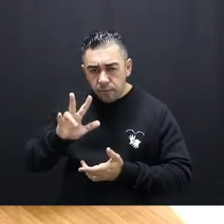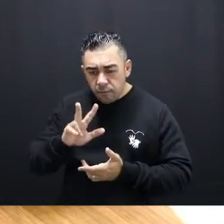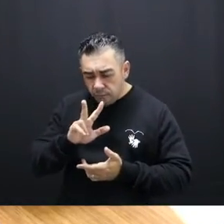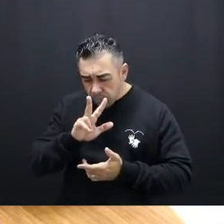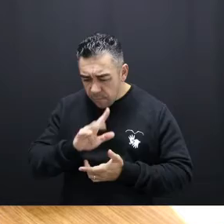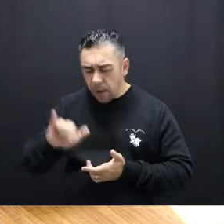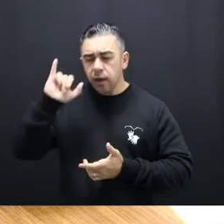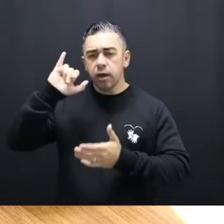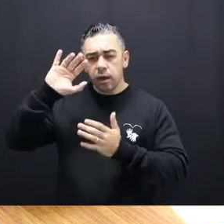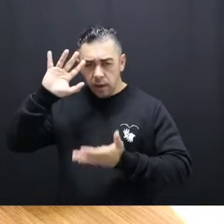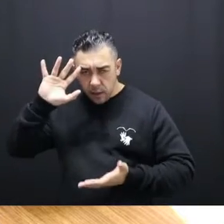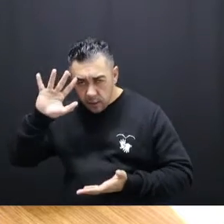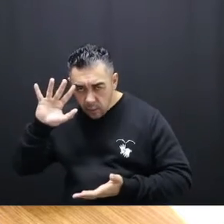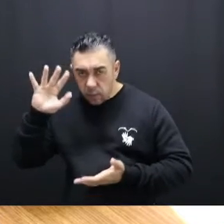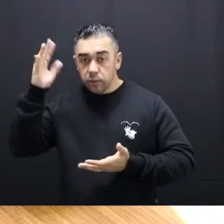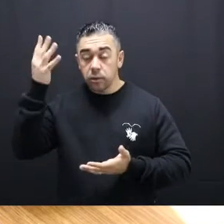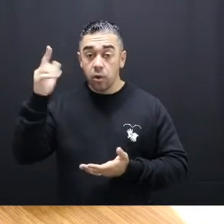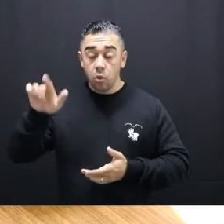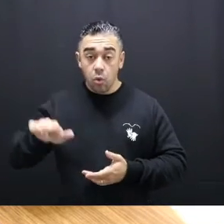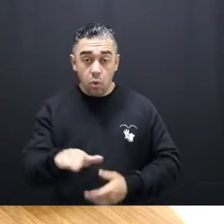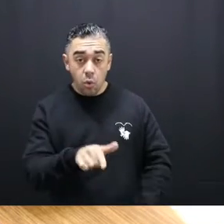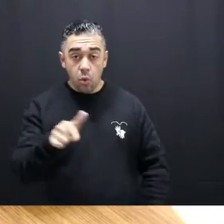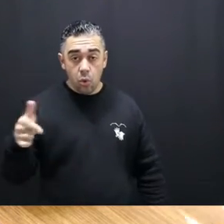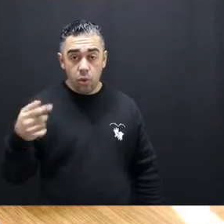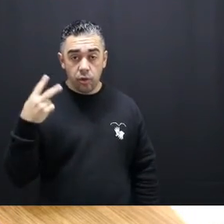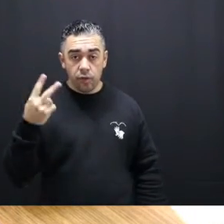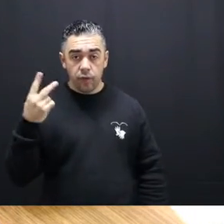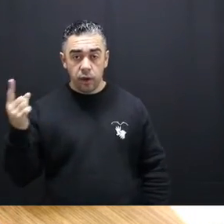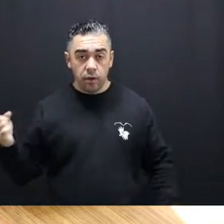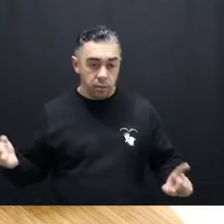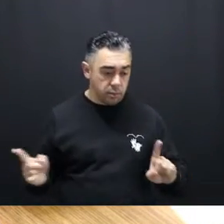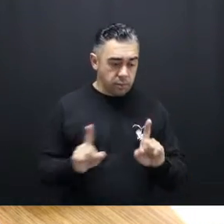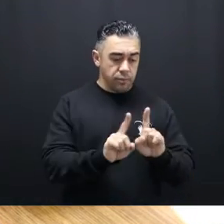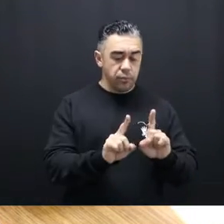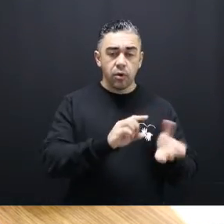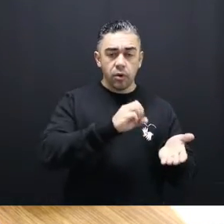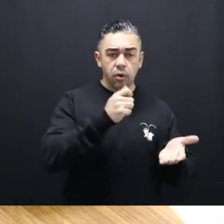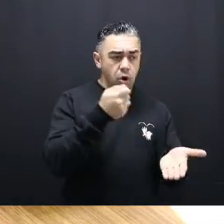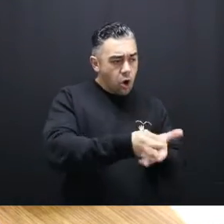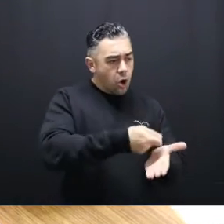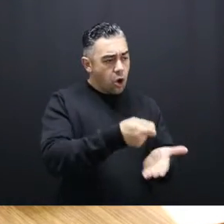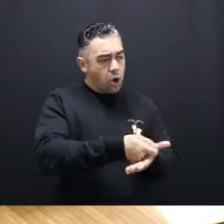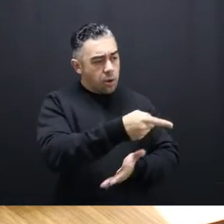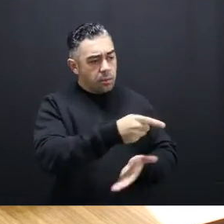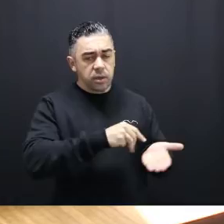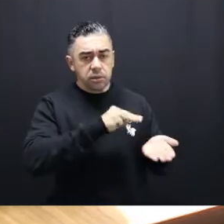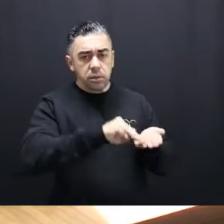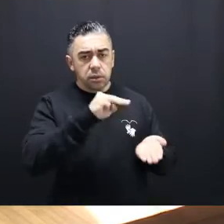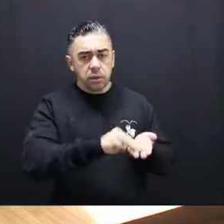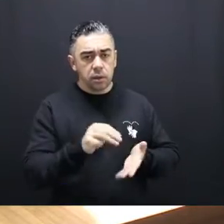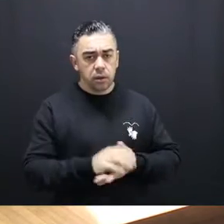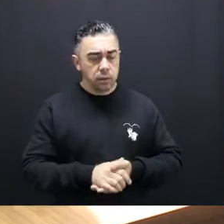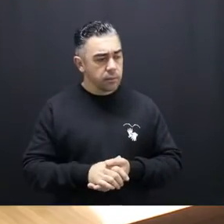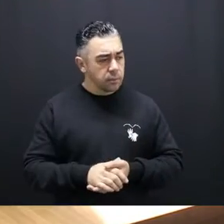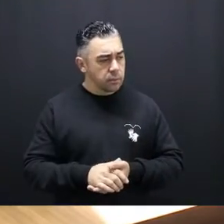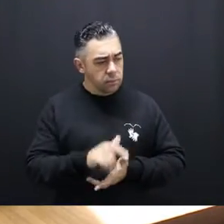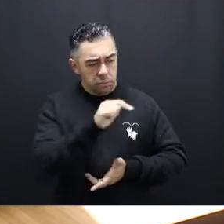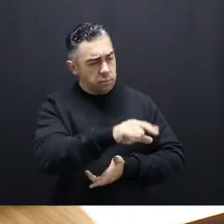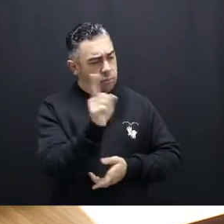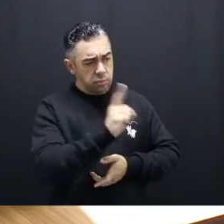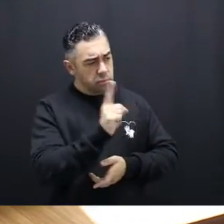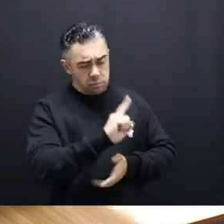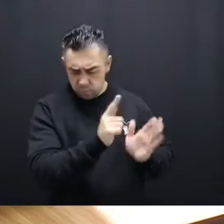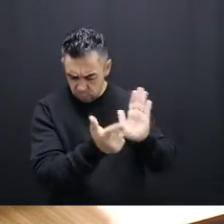uma divulgação que vai acontecer outro Vereador vai lá cobrar o secretário lá e fala assim não isso aqui não vai